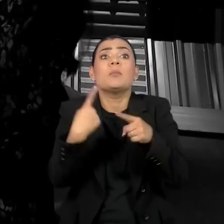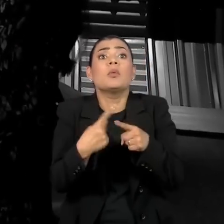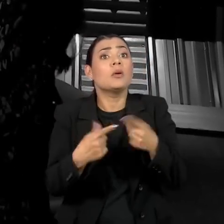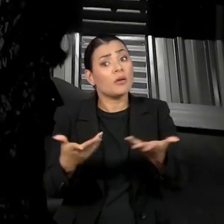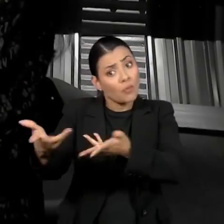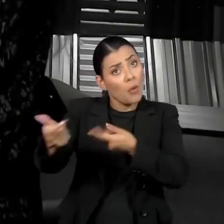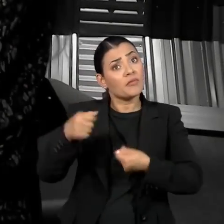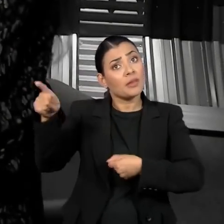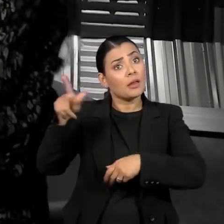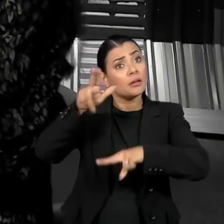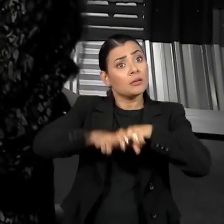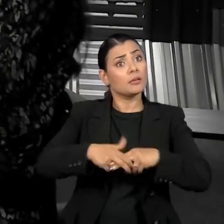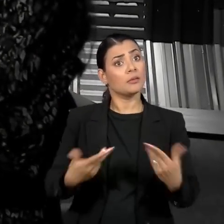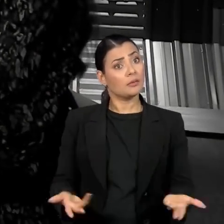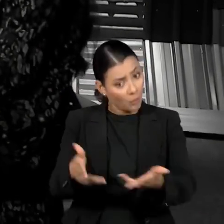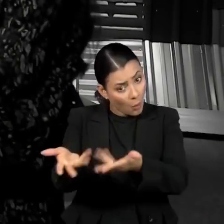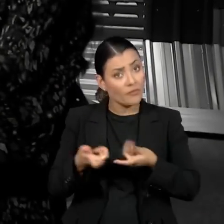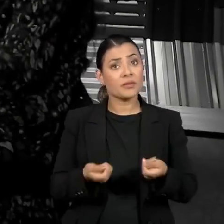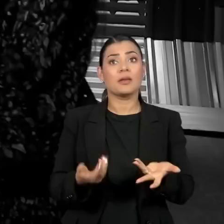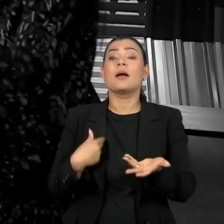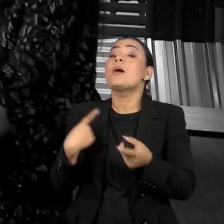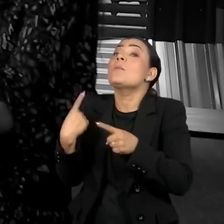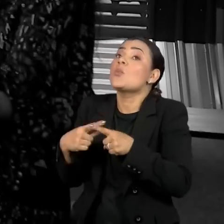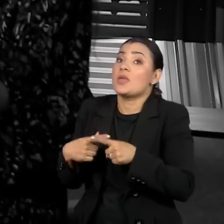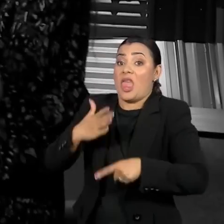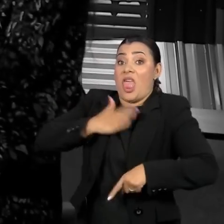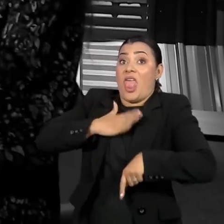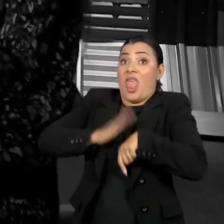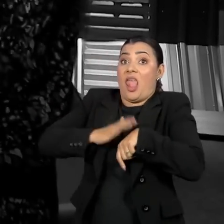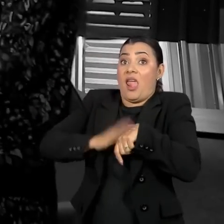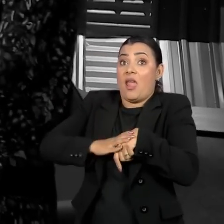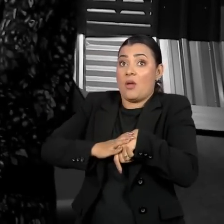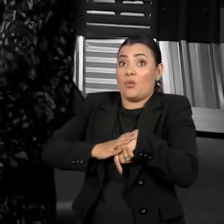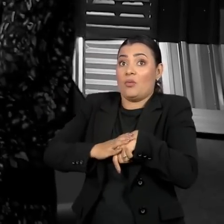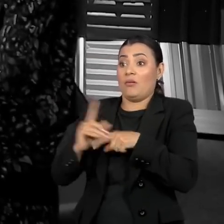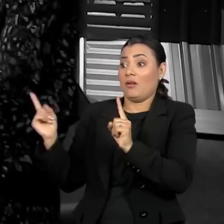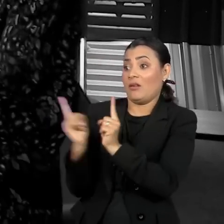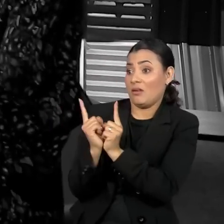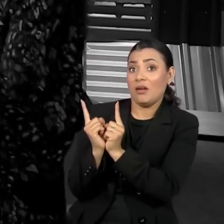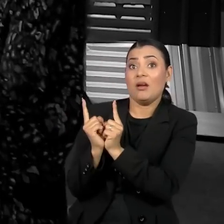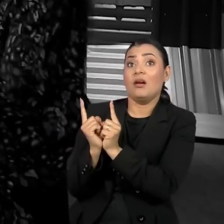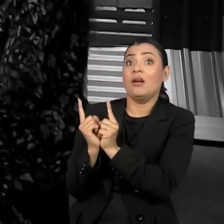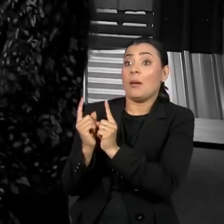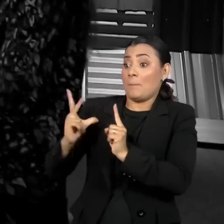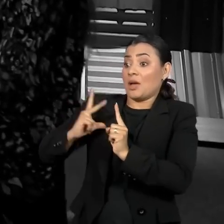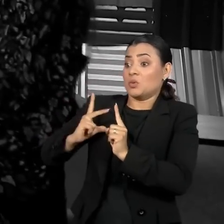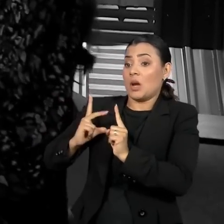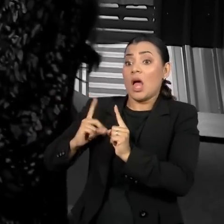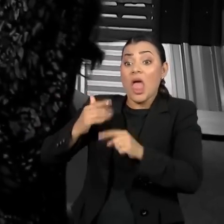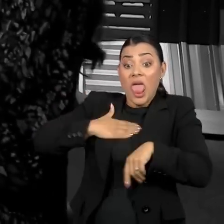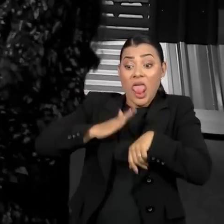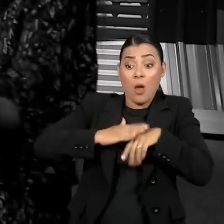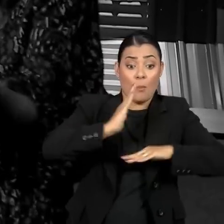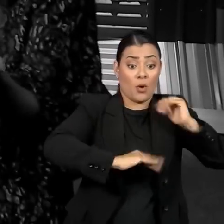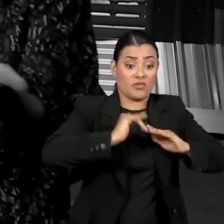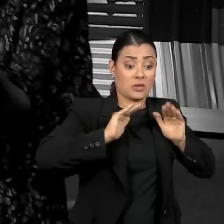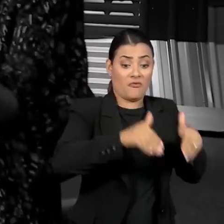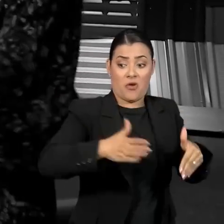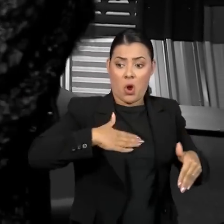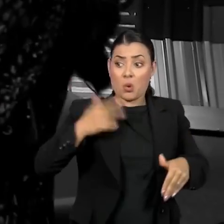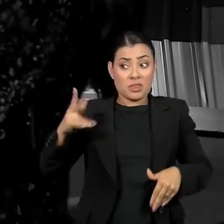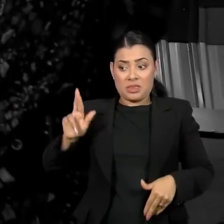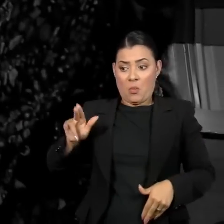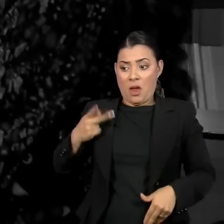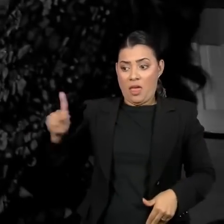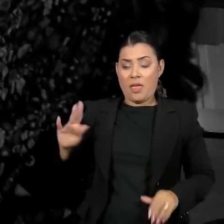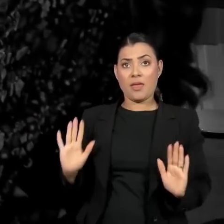pra vir aqui. Não, é porque eu penso assim, né? Tipo, eu que me envolvi com essa profissão, ele, coitado, né? Vou entregar ali um negócio.